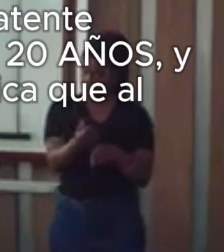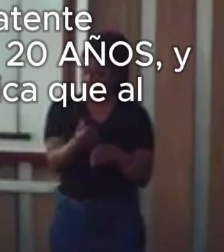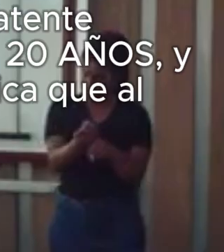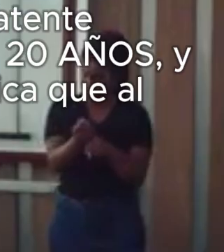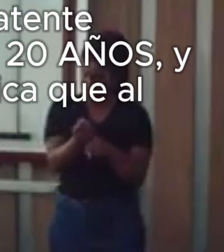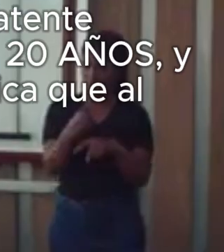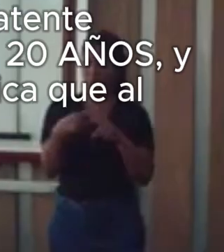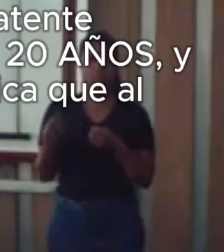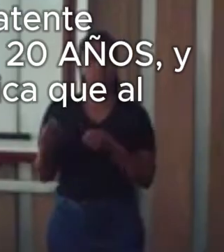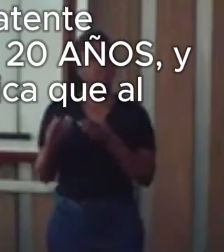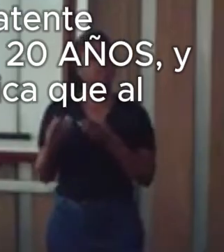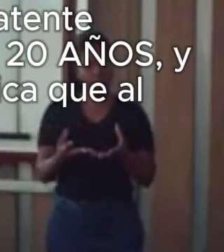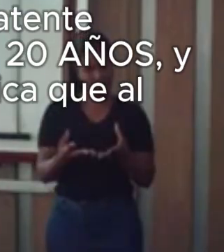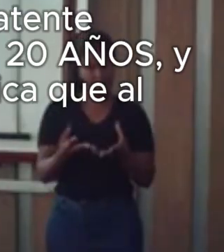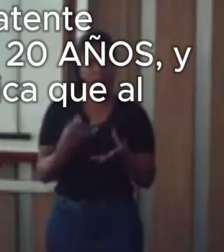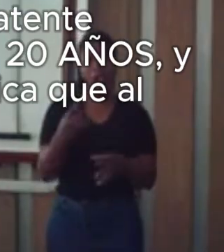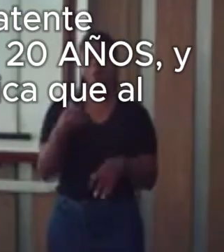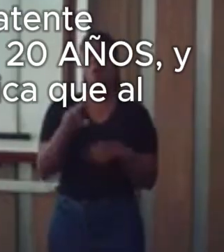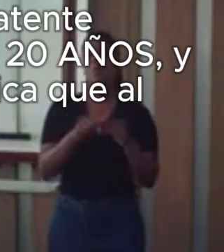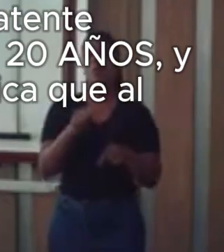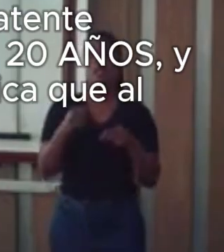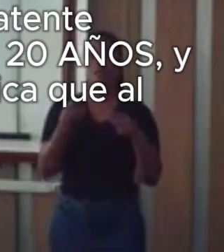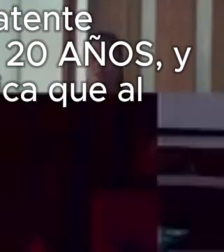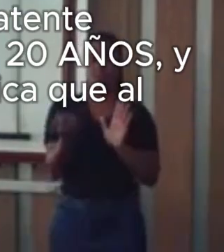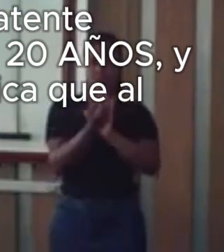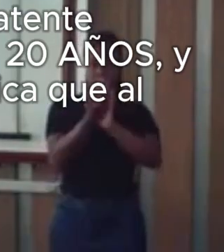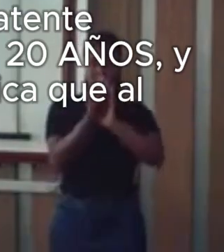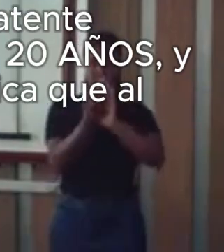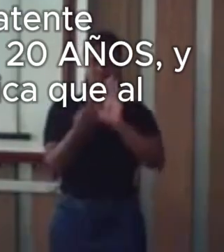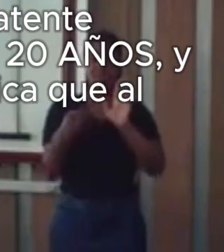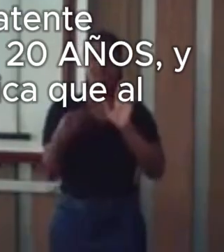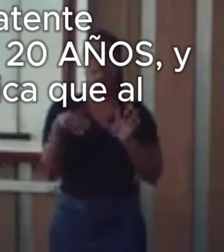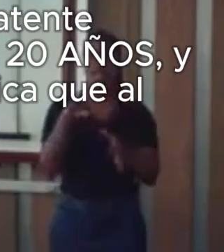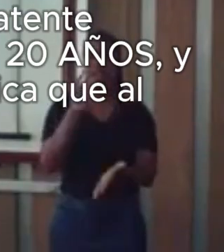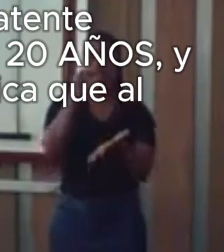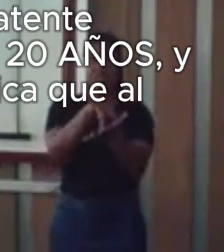patente 18 anos depois. Quer dizer...